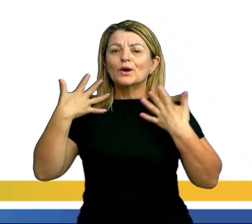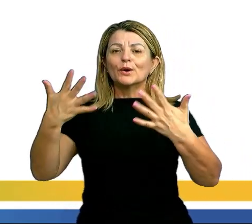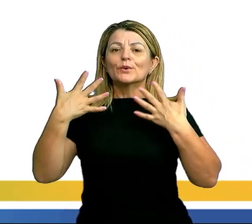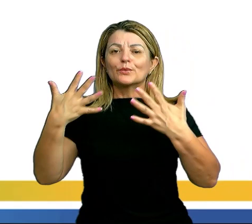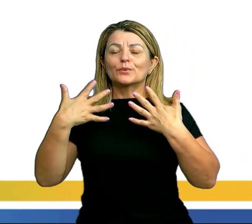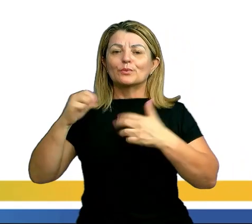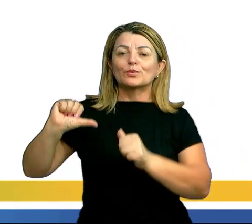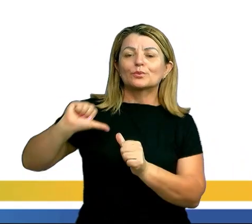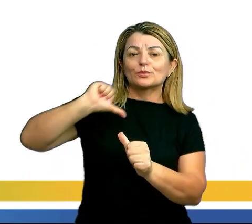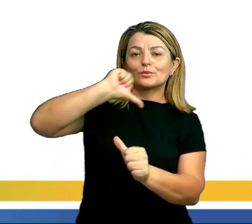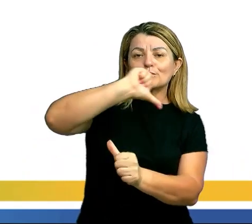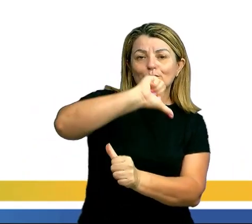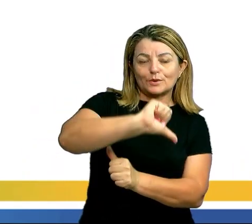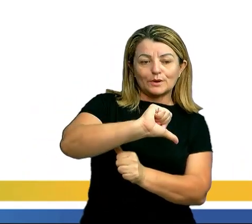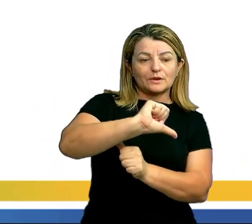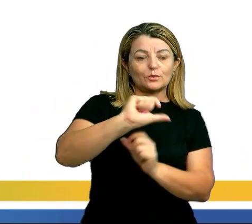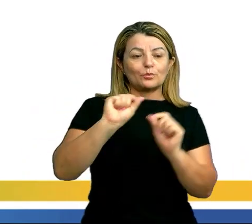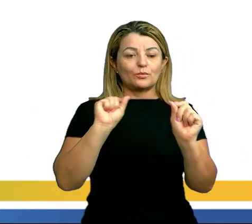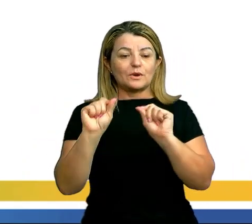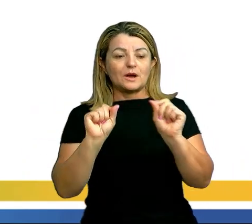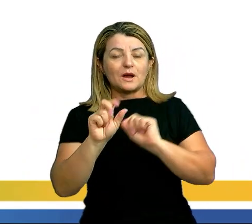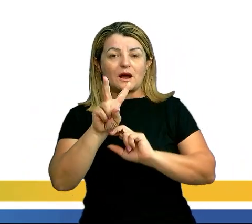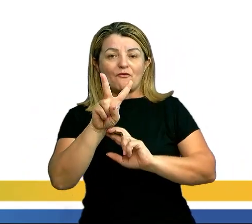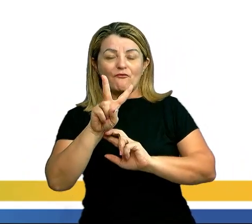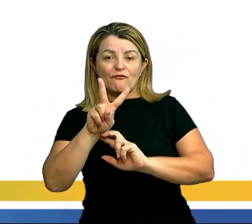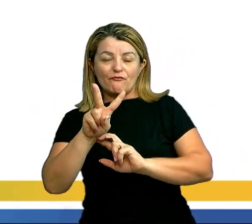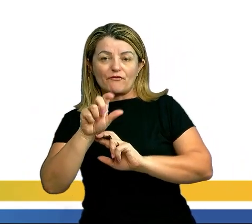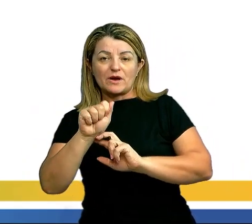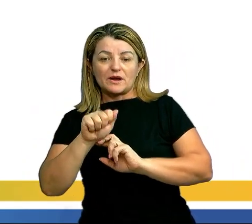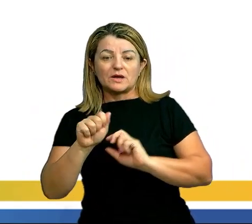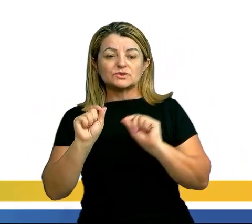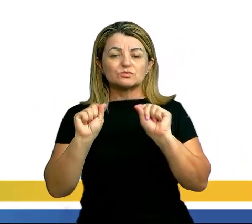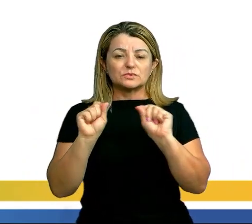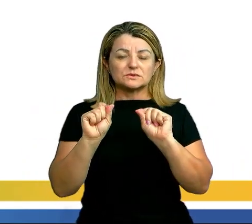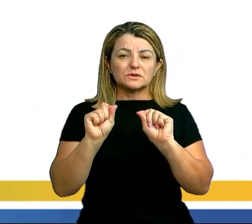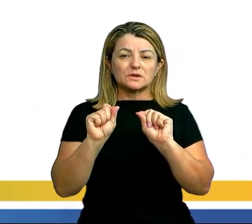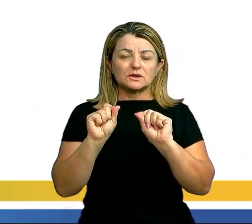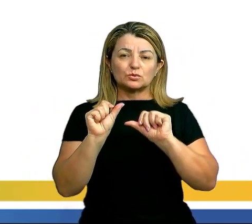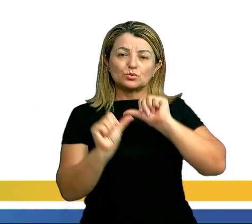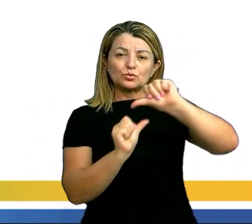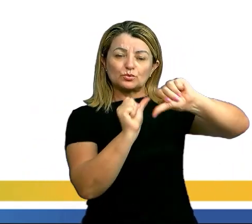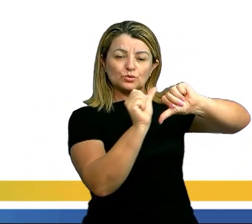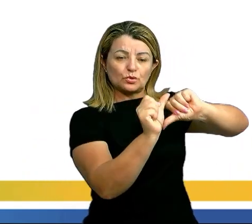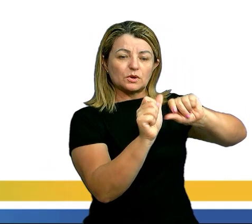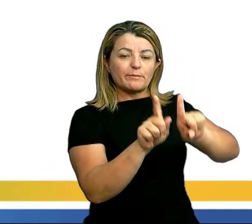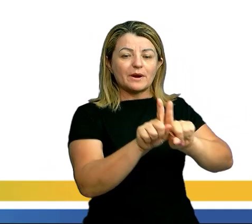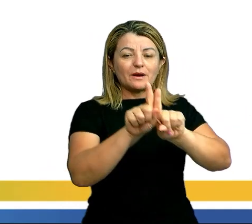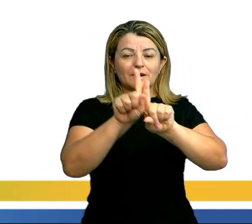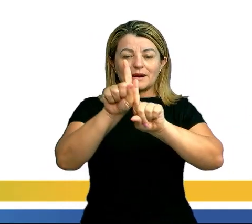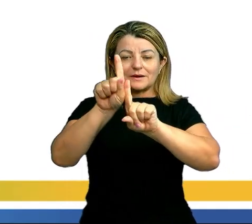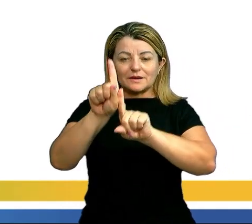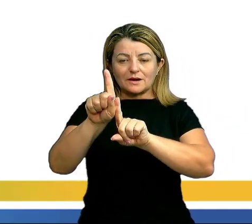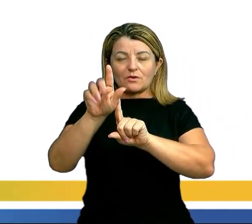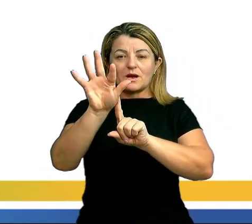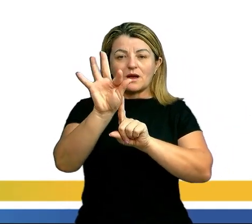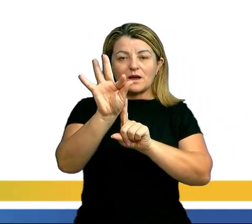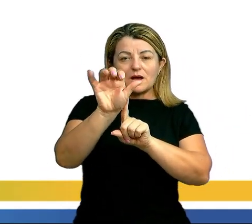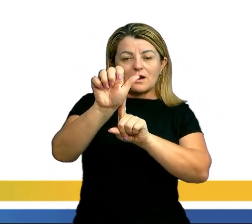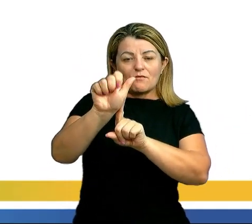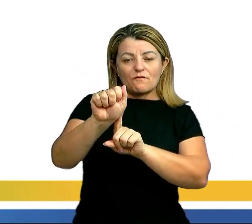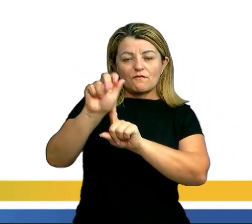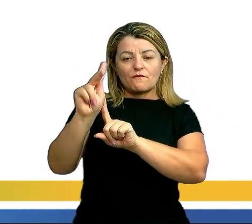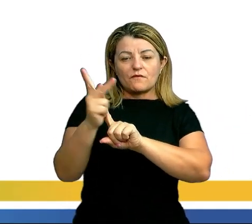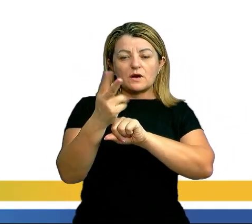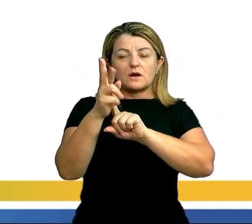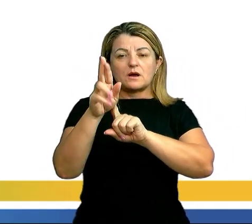queremos converter para Fahrenheit, a gente pega este valor e converte para graus Fahrenheit. Então, vamos pegar e substituir onde